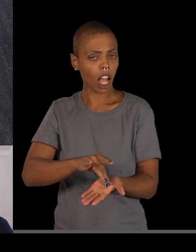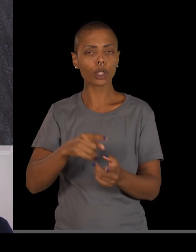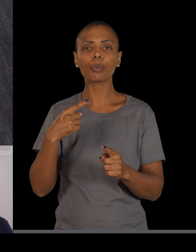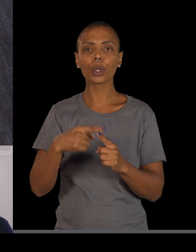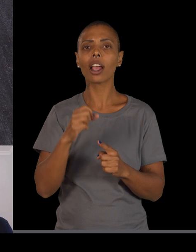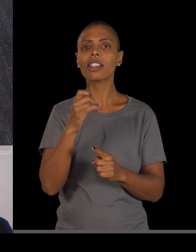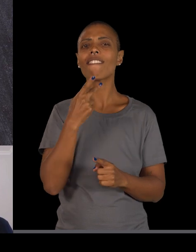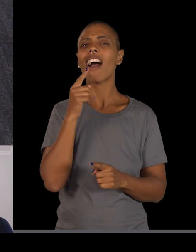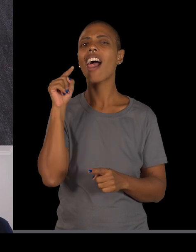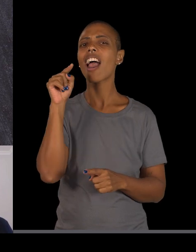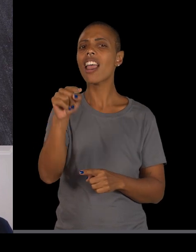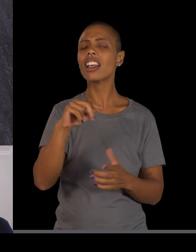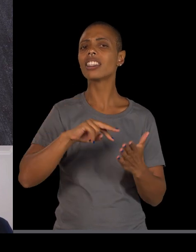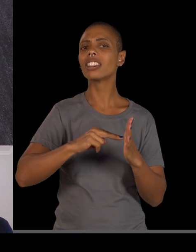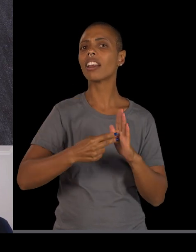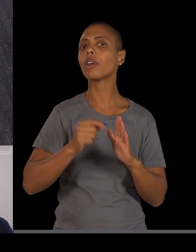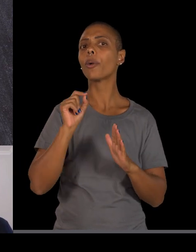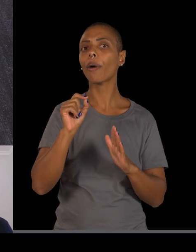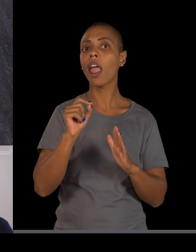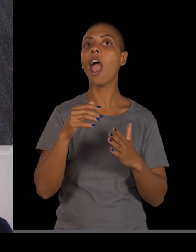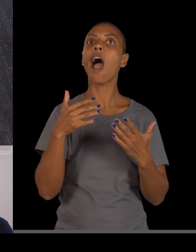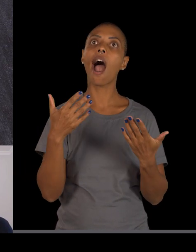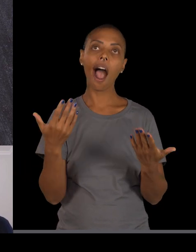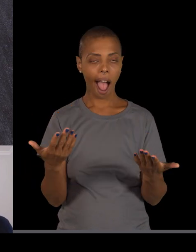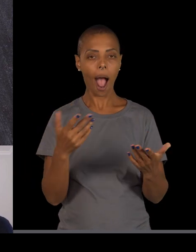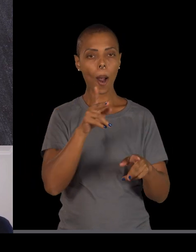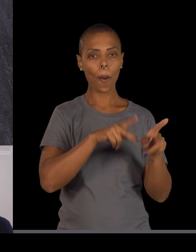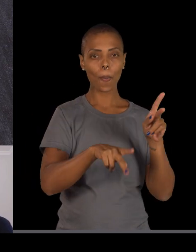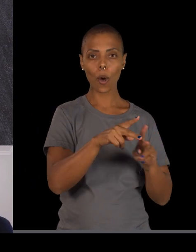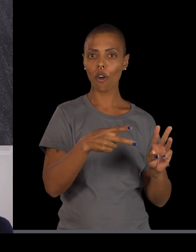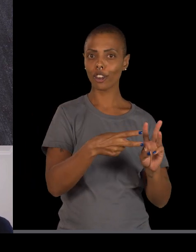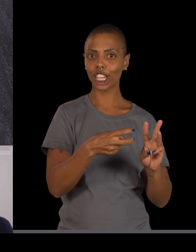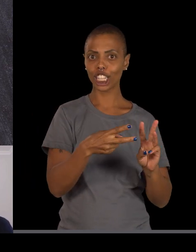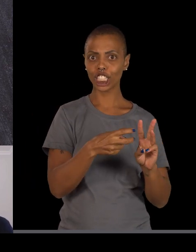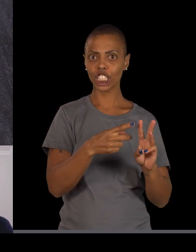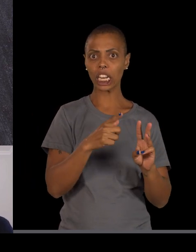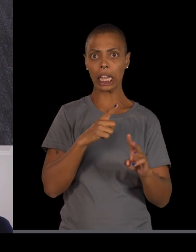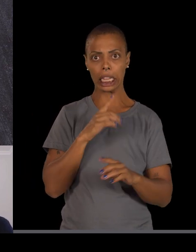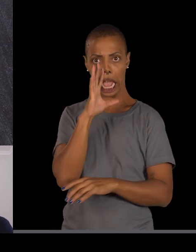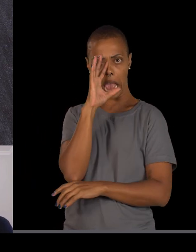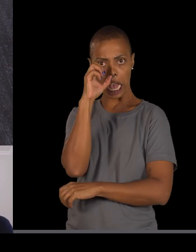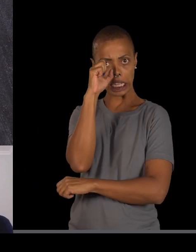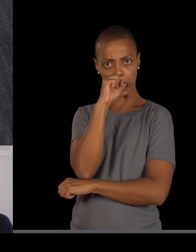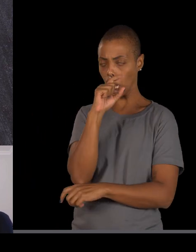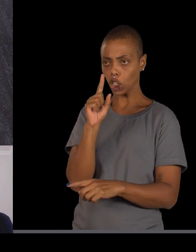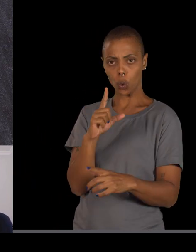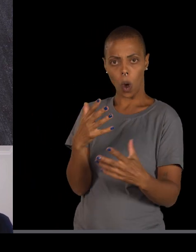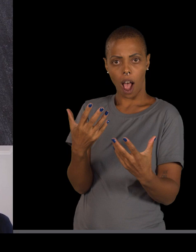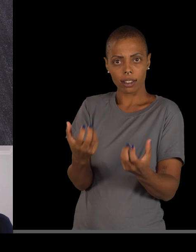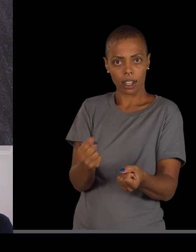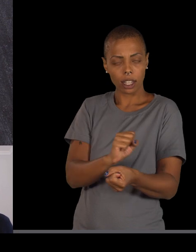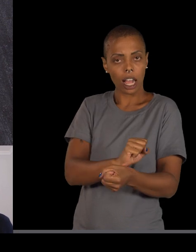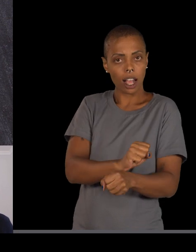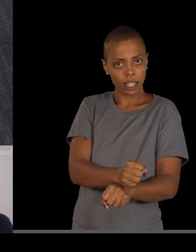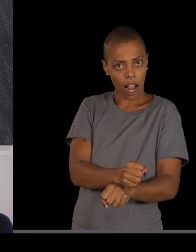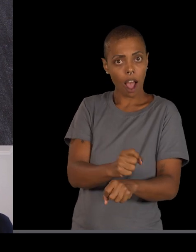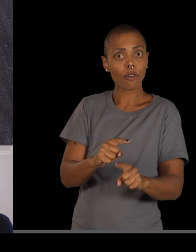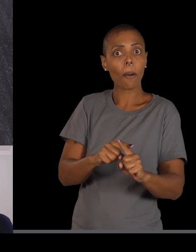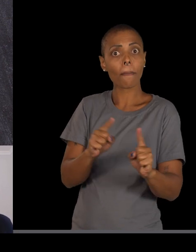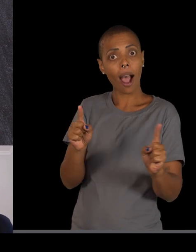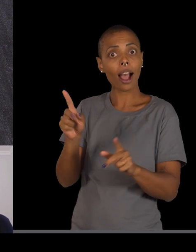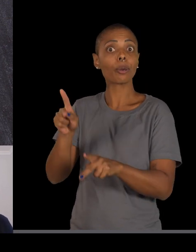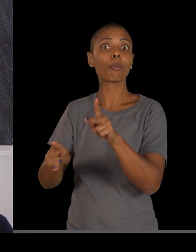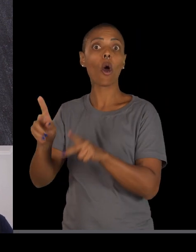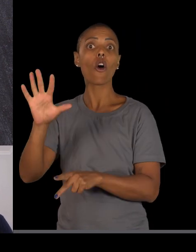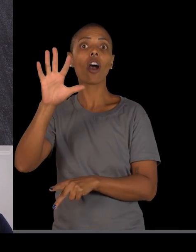Porque se a gente afirma isso, seria a mesma coisa que dizer que os povos indígenas eles resistiam à escravidão,